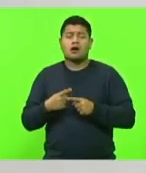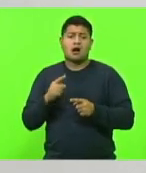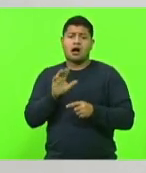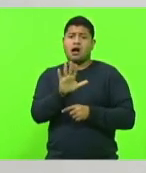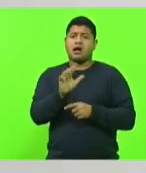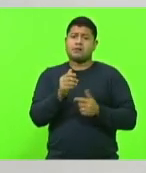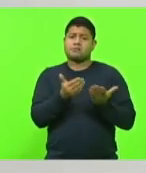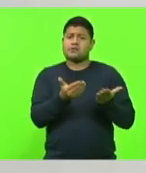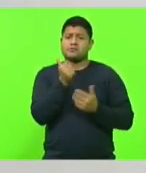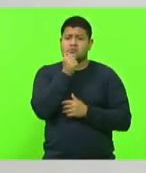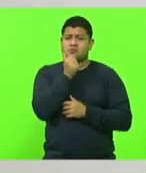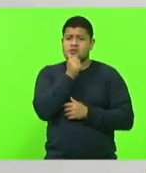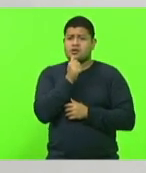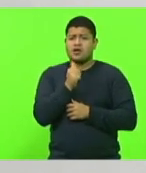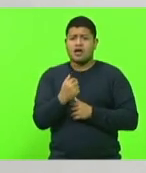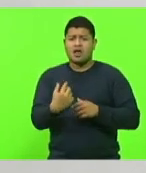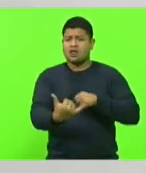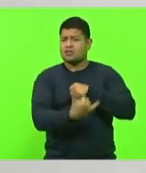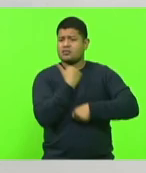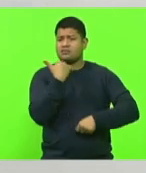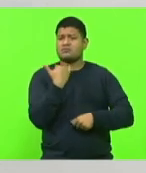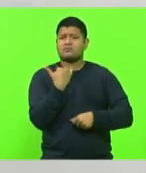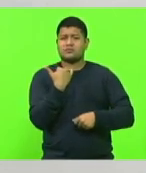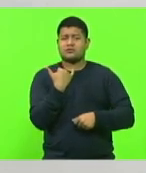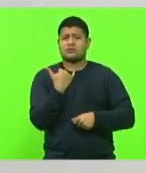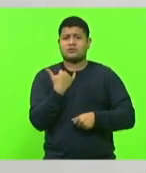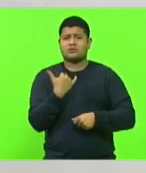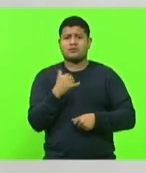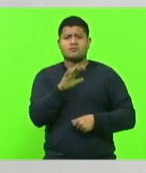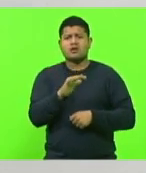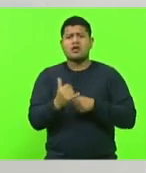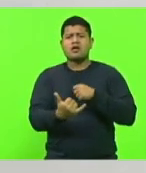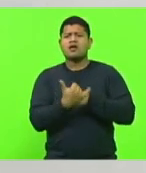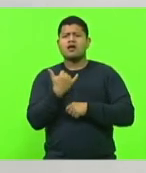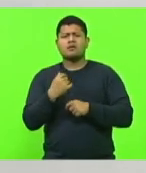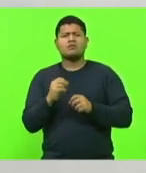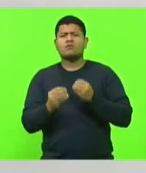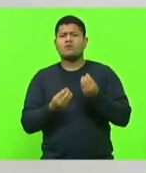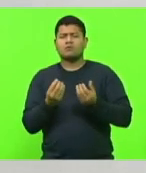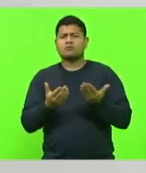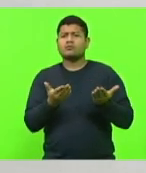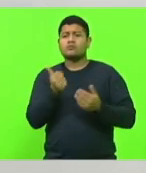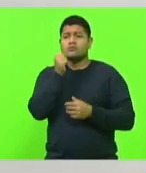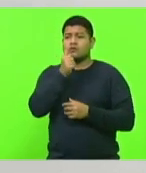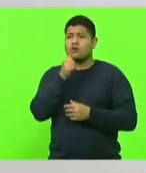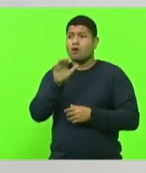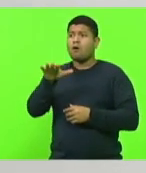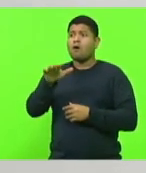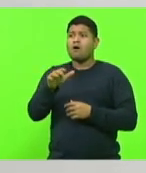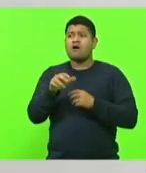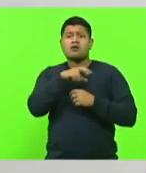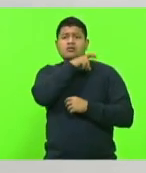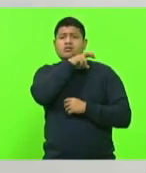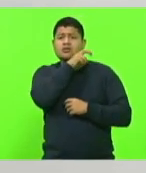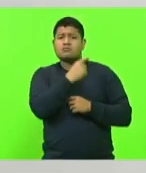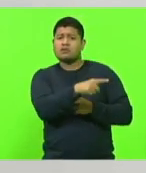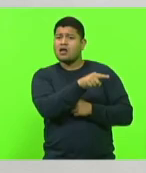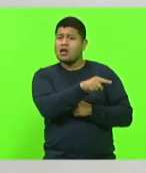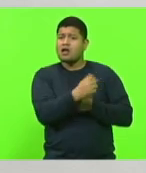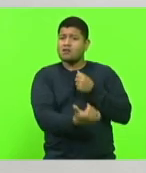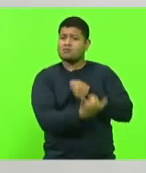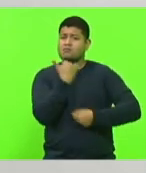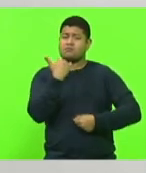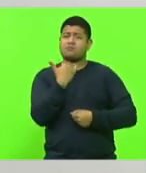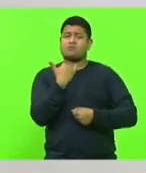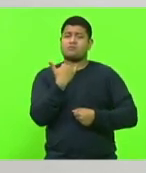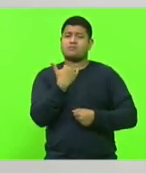Eva me enganou. Eva, o que foi, Eva? Senhor, a serpente me enganou. A serpente não